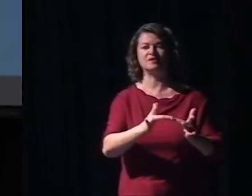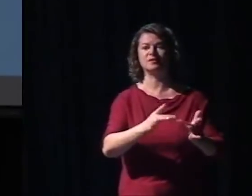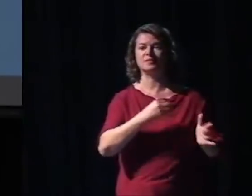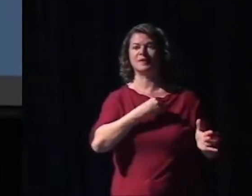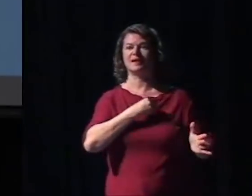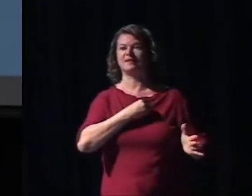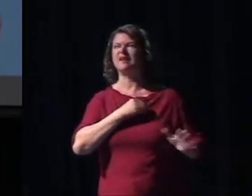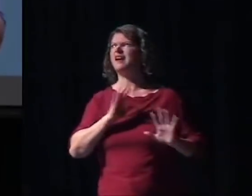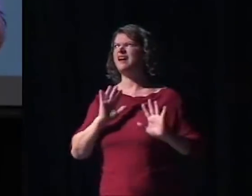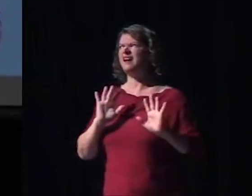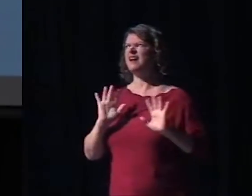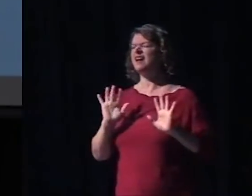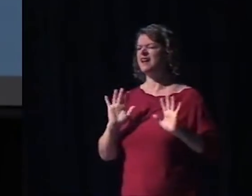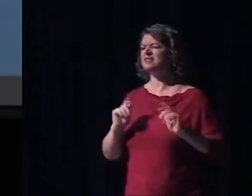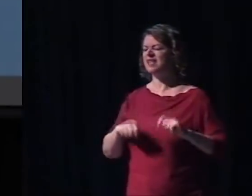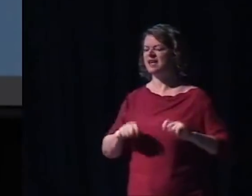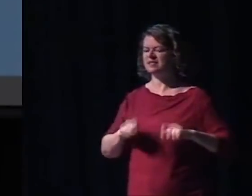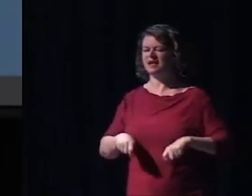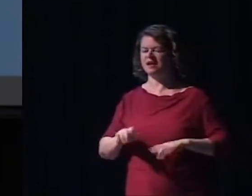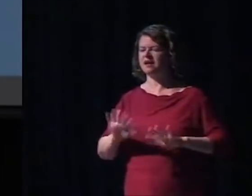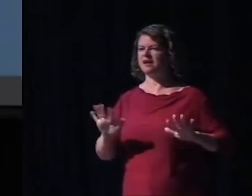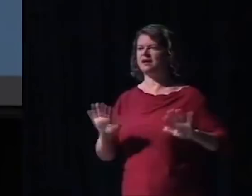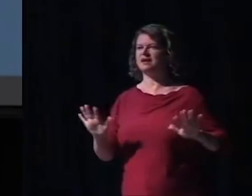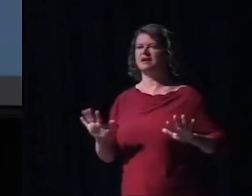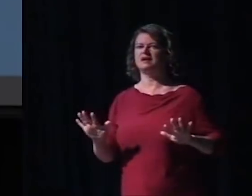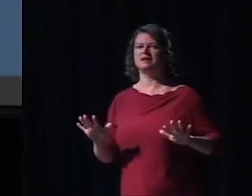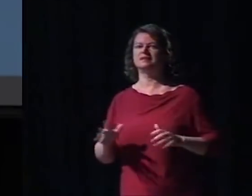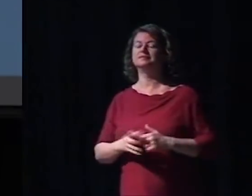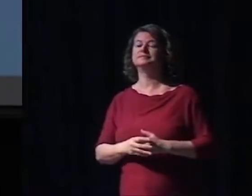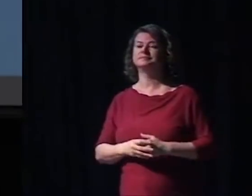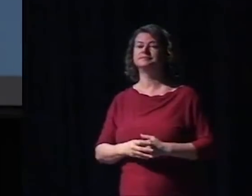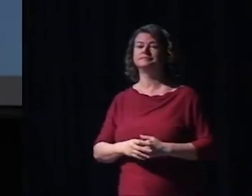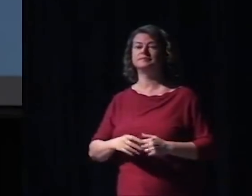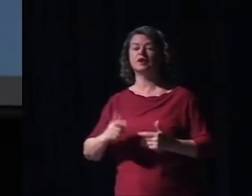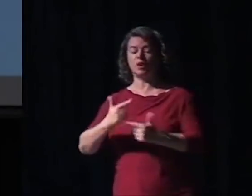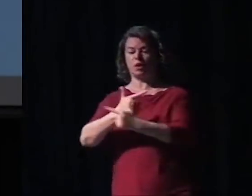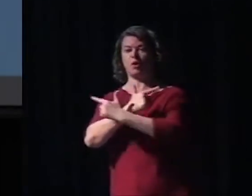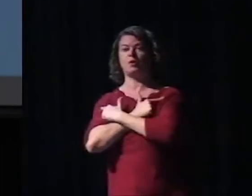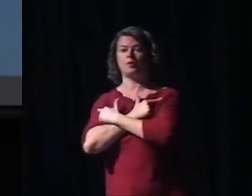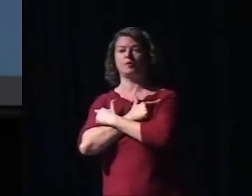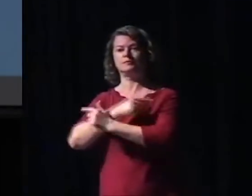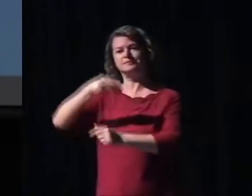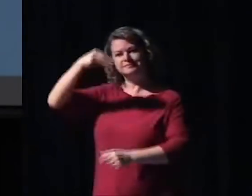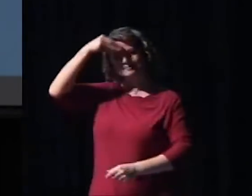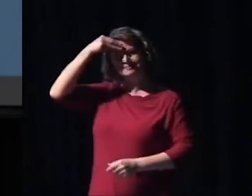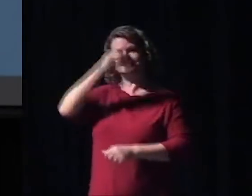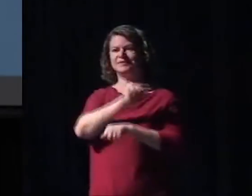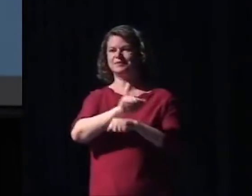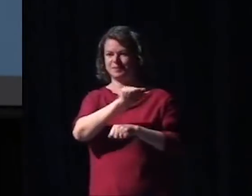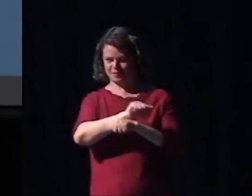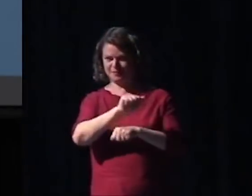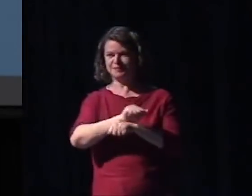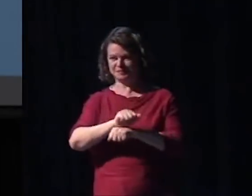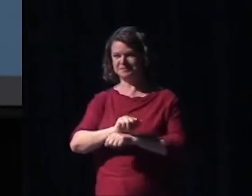nada. Ló, sobrinho de Abraão, vai viver em Sodoma e Gomorra.